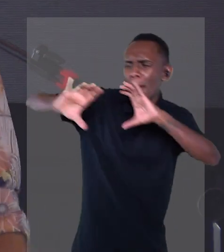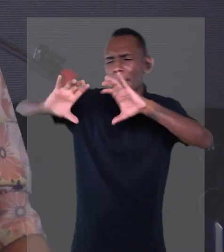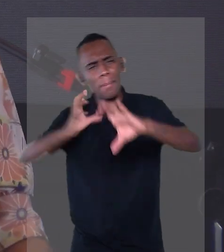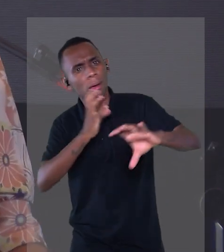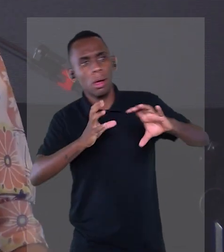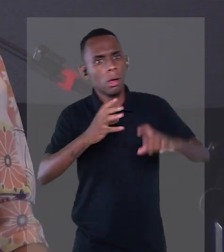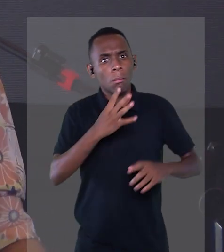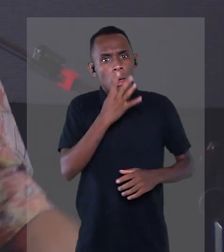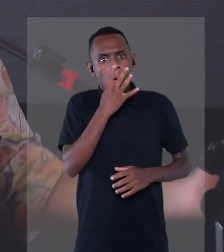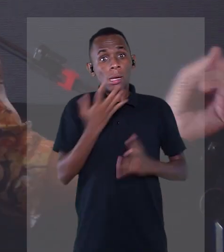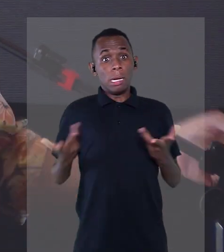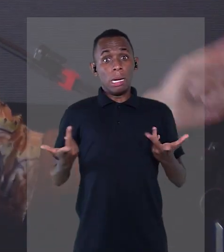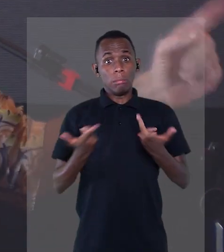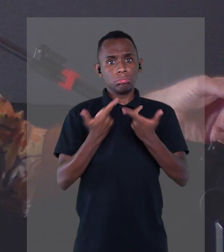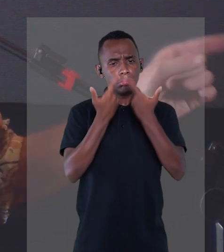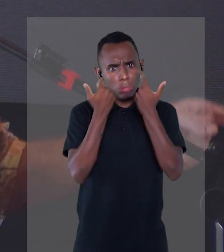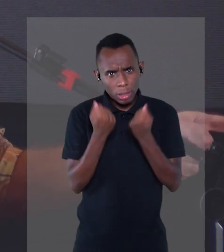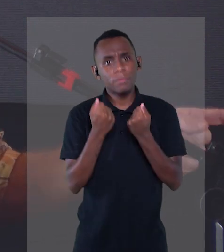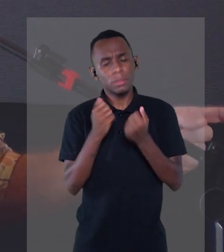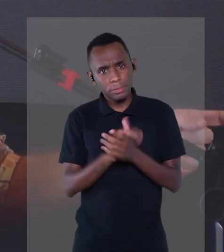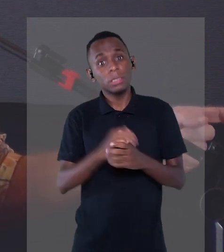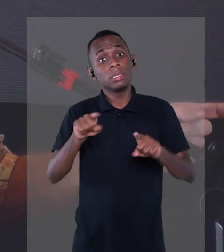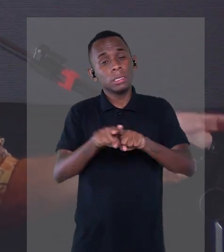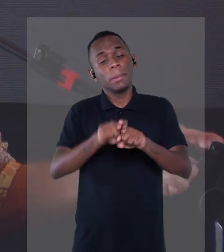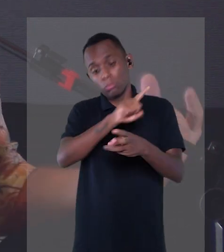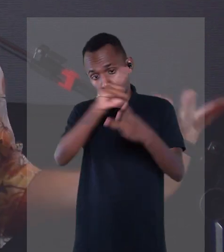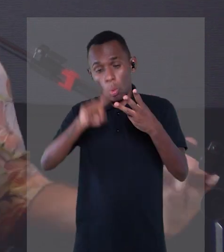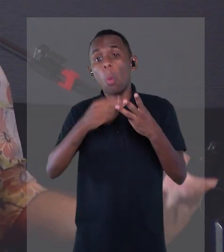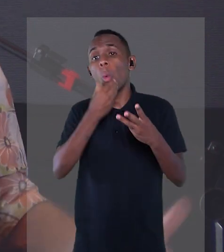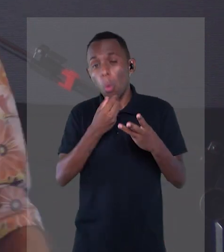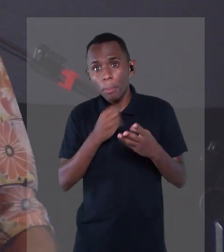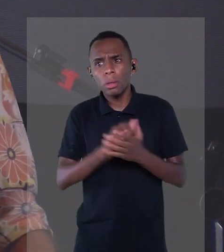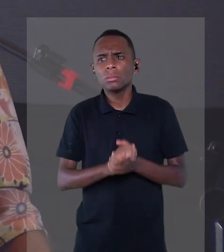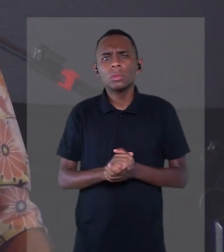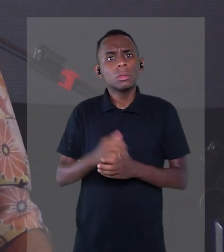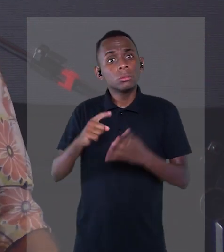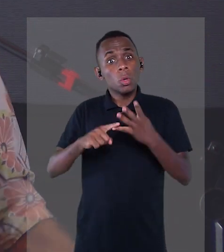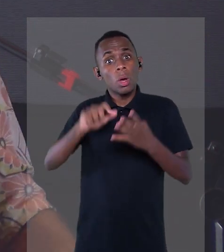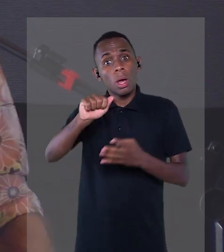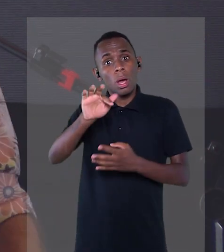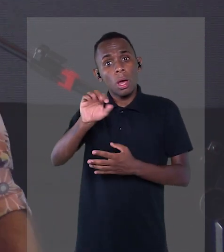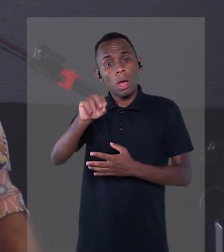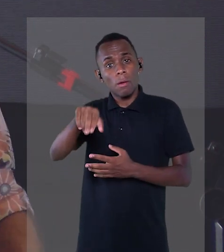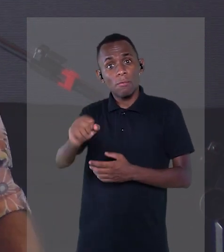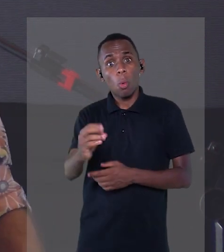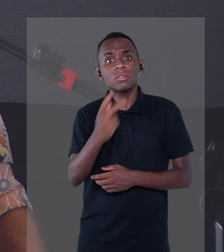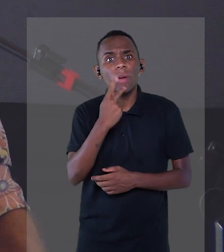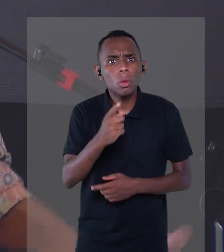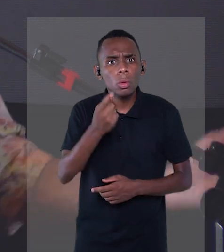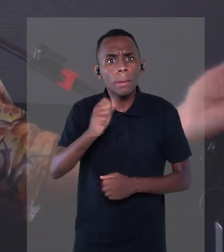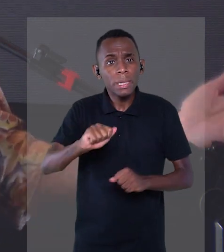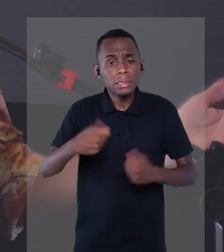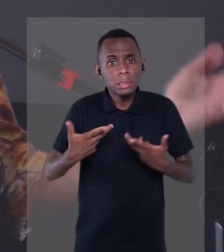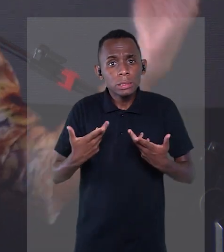achou tão lindo aquilo. E o Ondiá que estava também, e o Afonso falou, não, gente, vamos botar isso no palco.